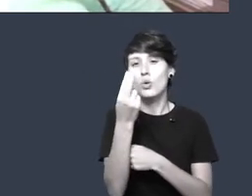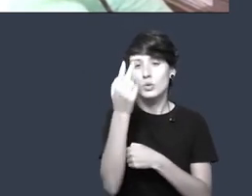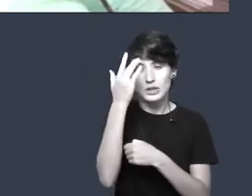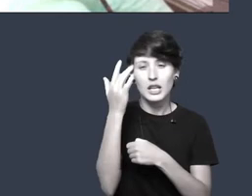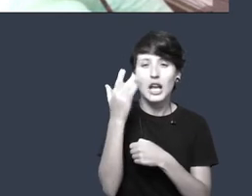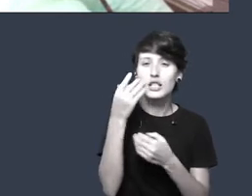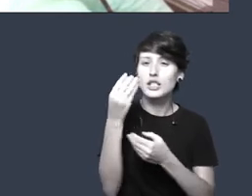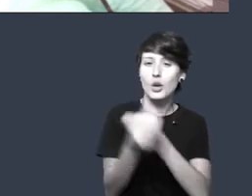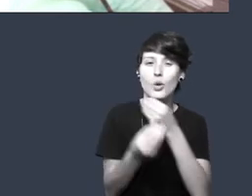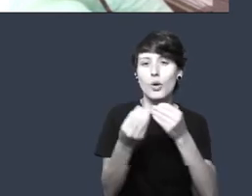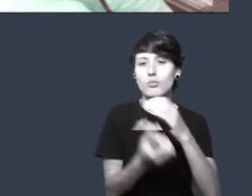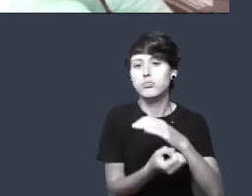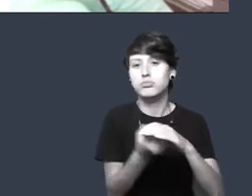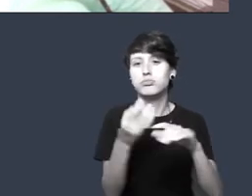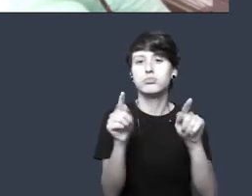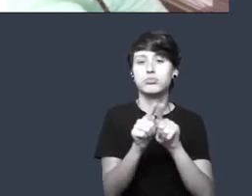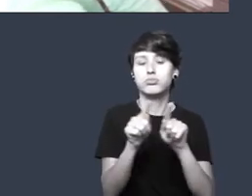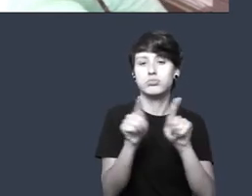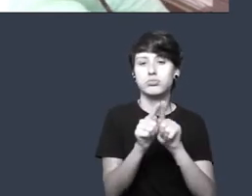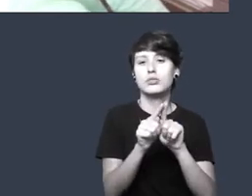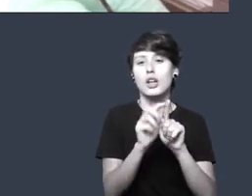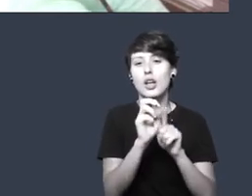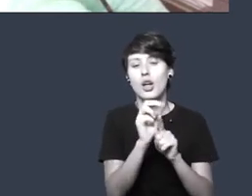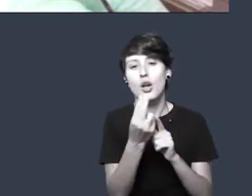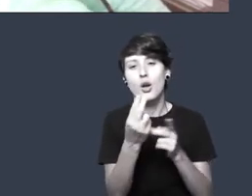que eu estou criando